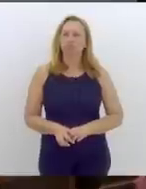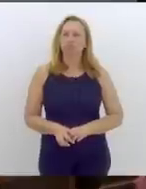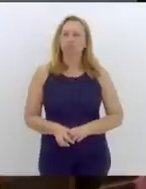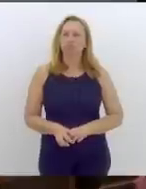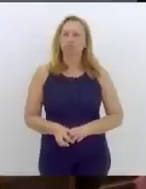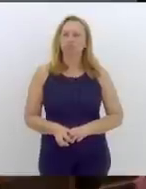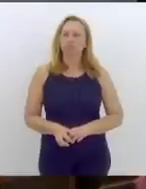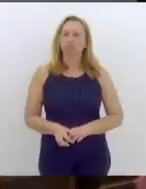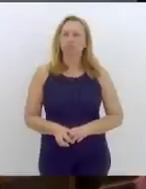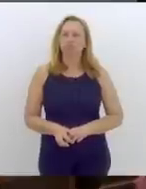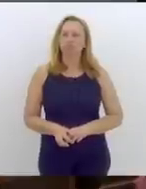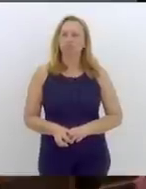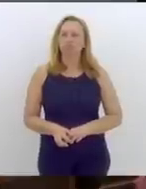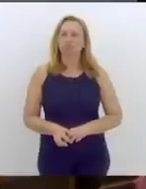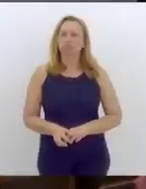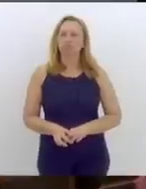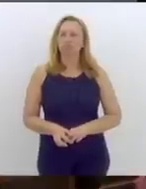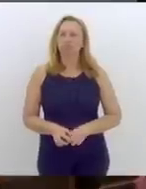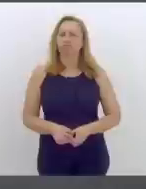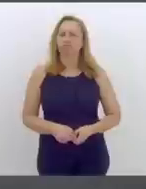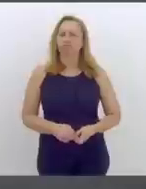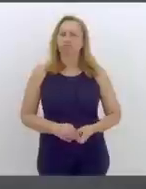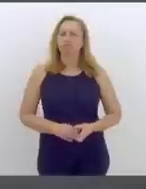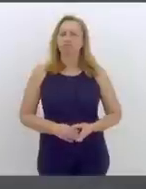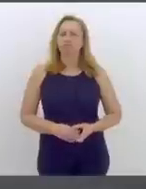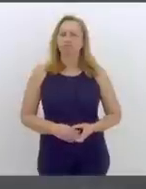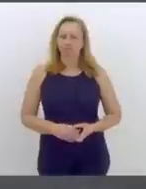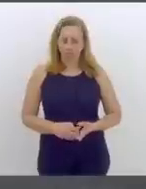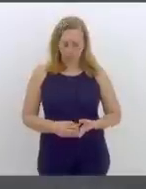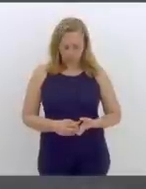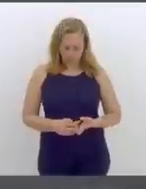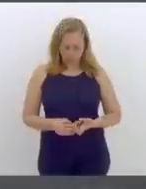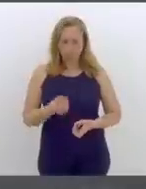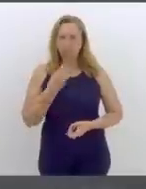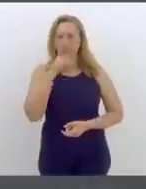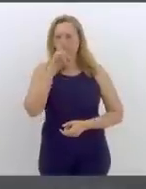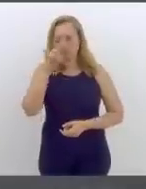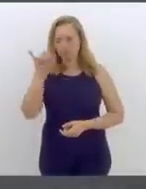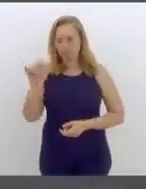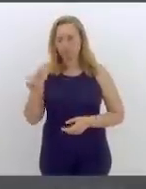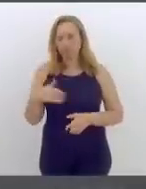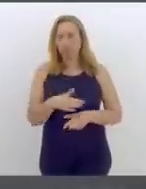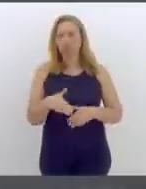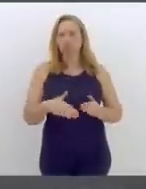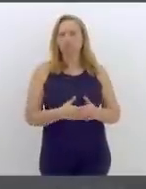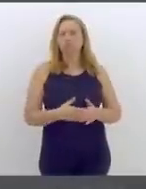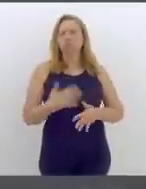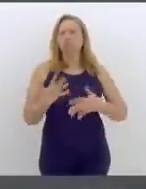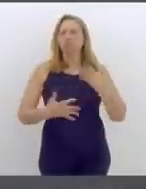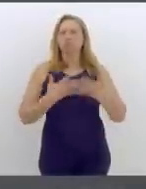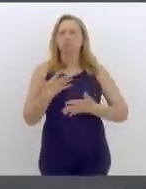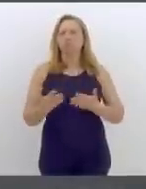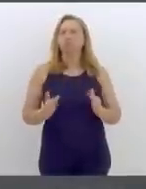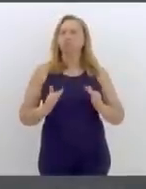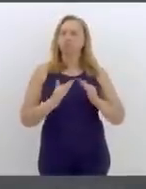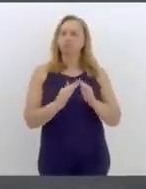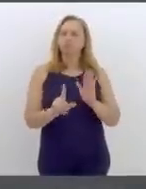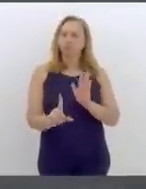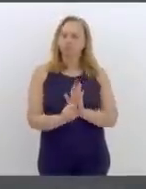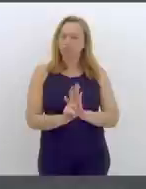se quiser forçar ele abaixo também Primeiramente Bom dia a todos a satisfação está nessa casa